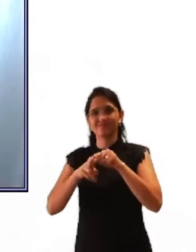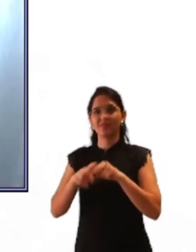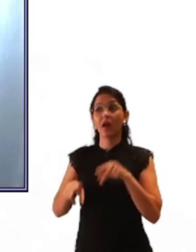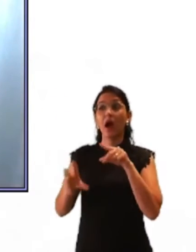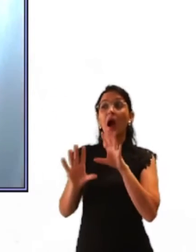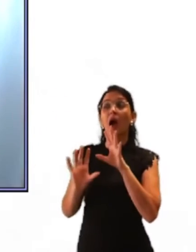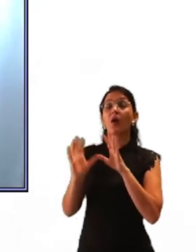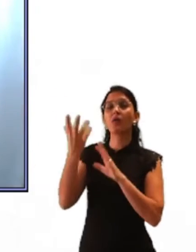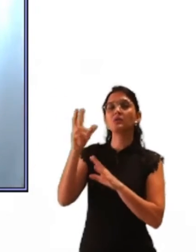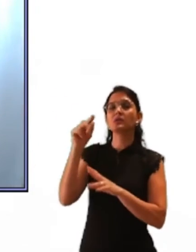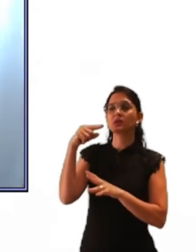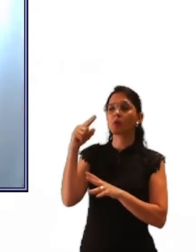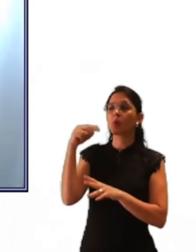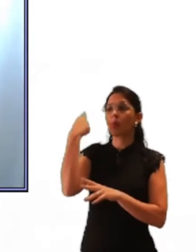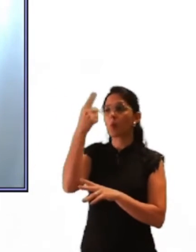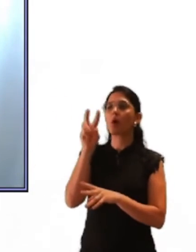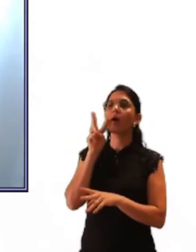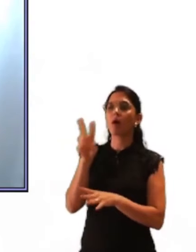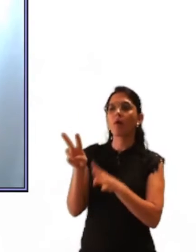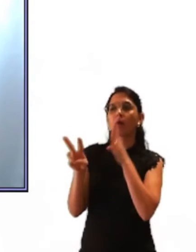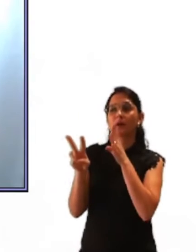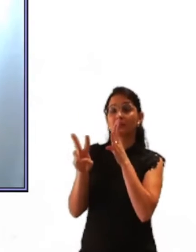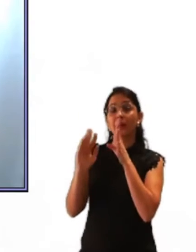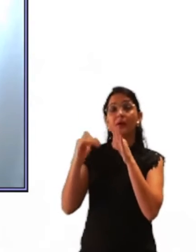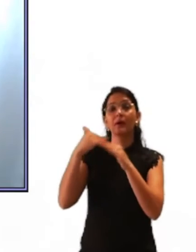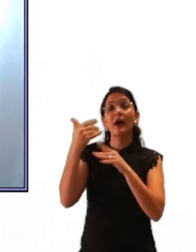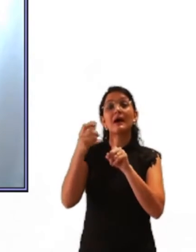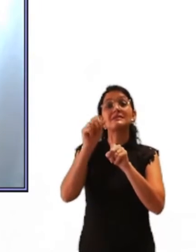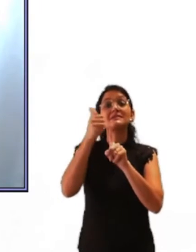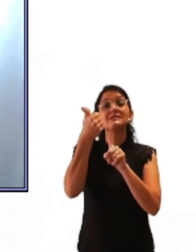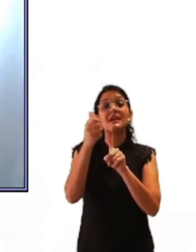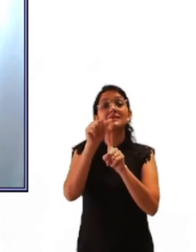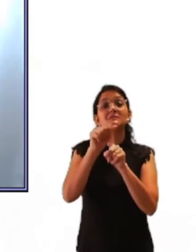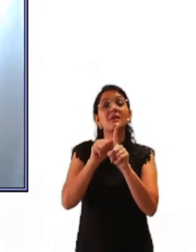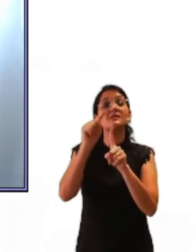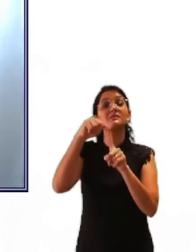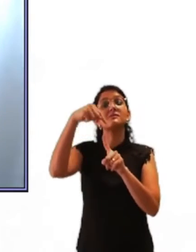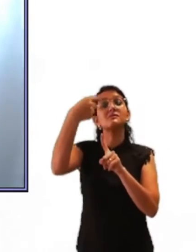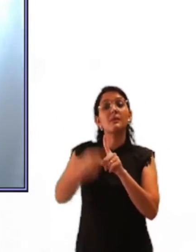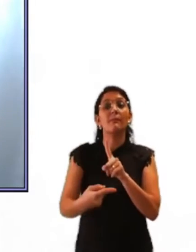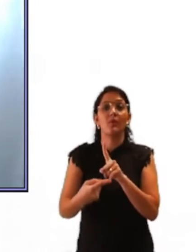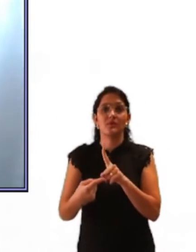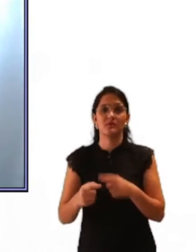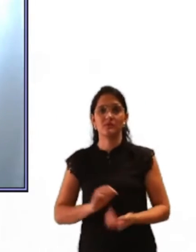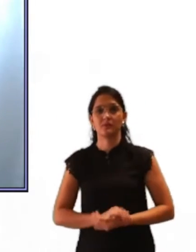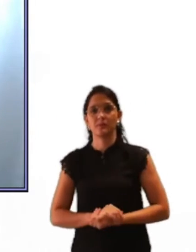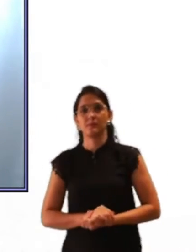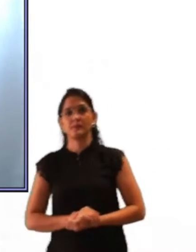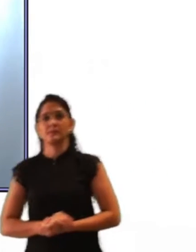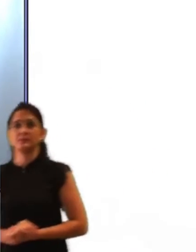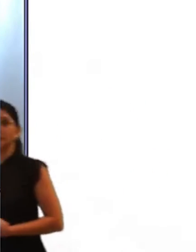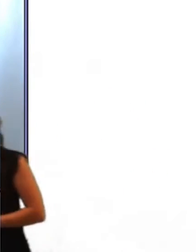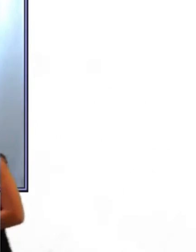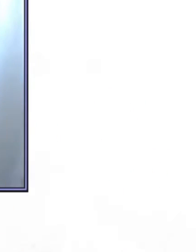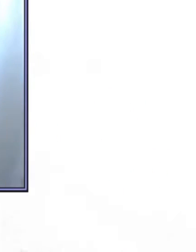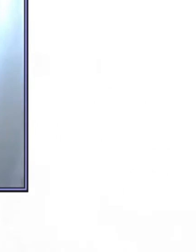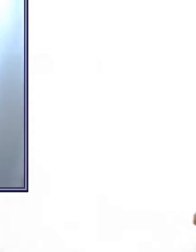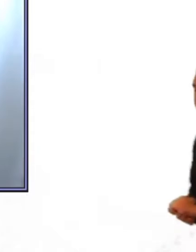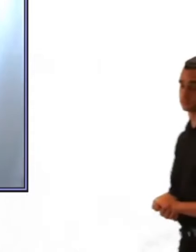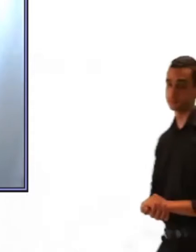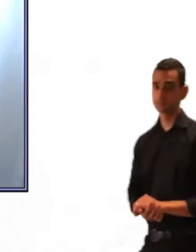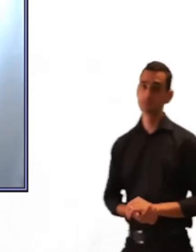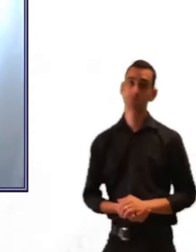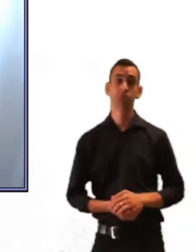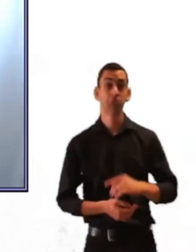vamos colocar aí uns 6 meses depois, certo? Nesse transcurso de tempo, né,